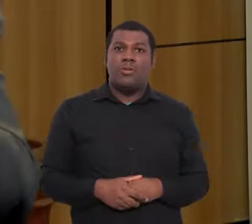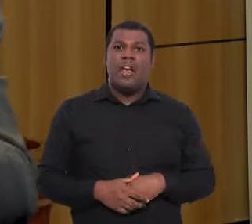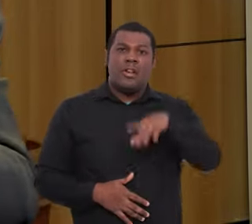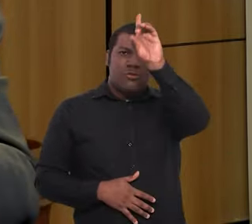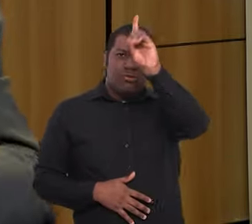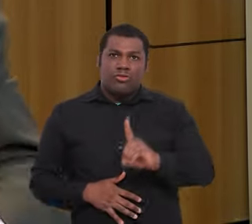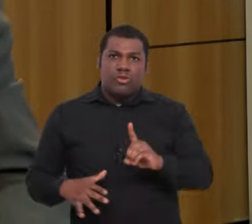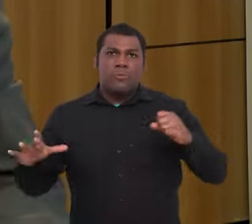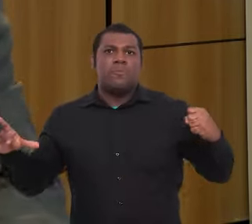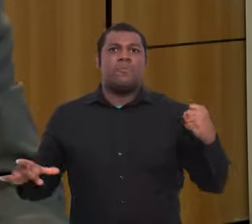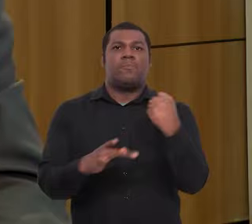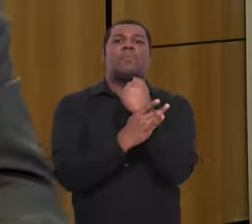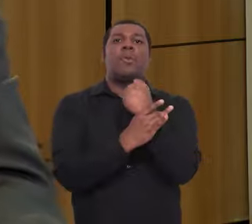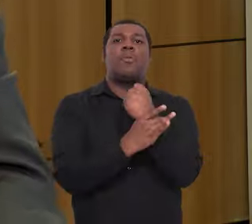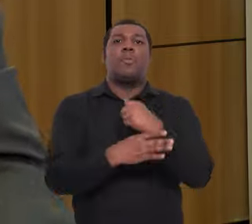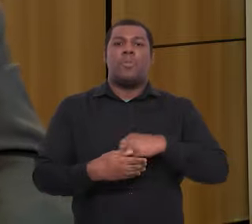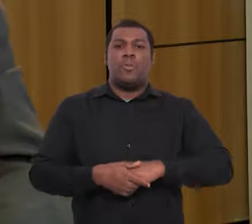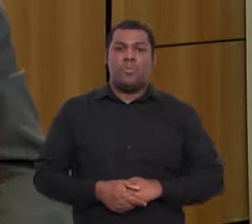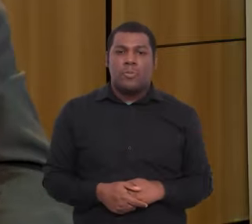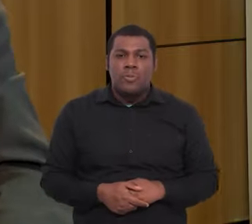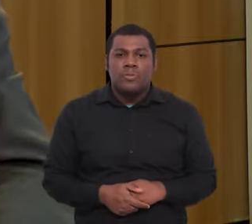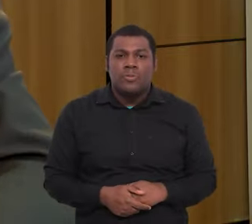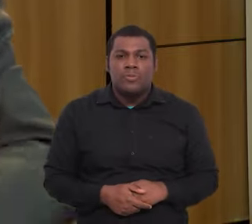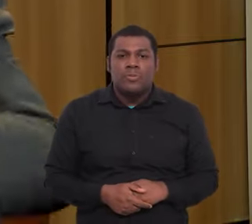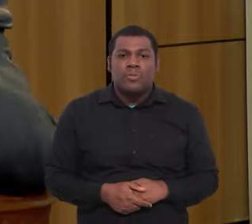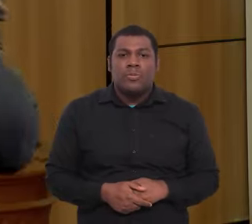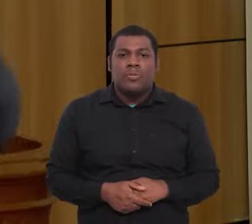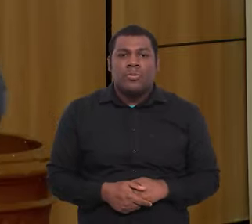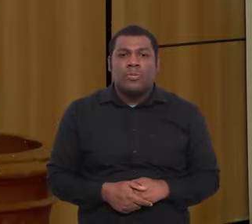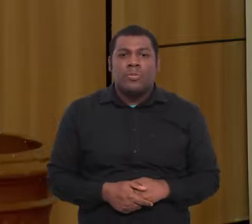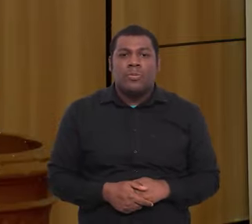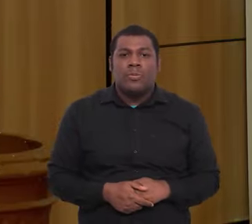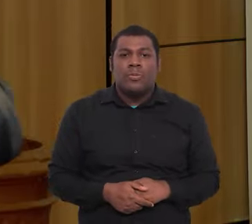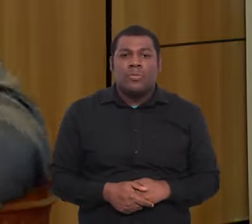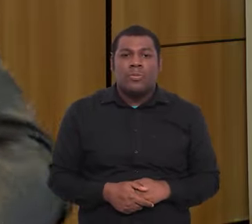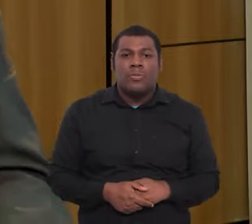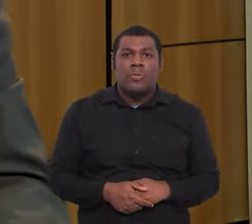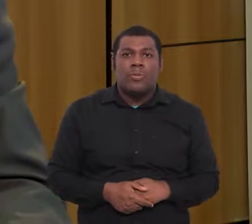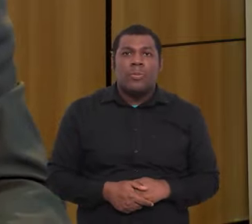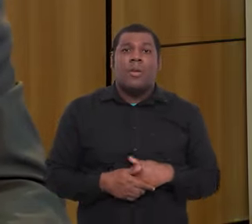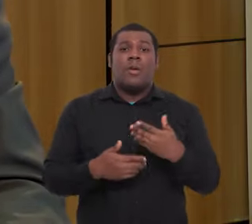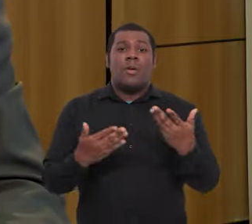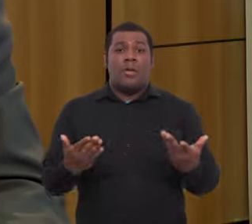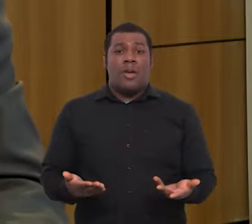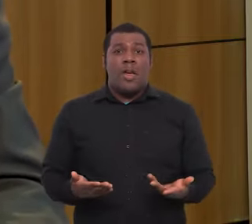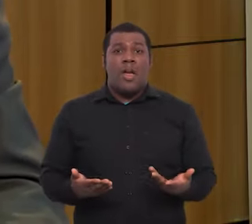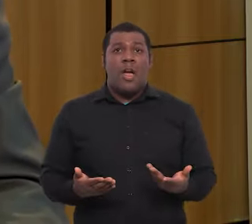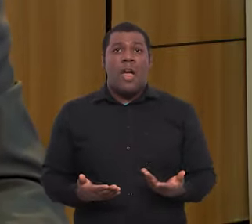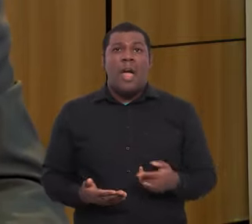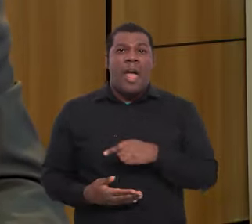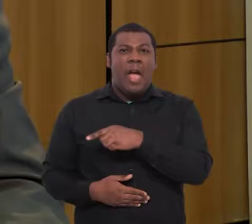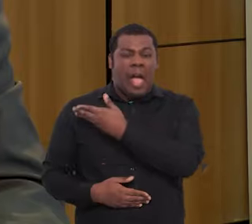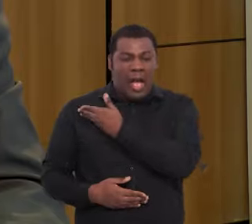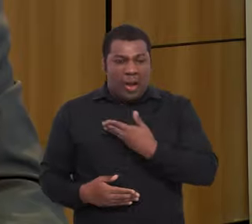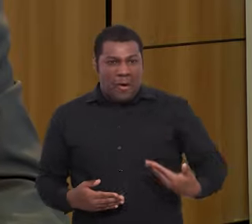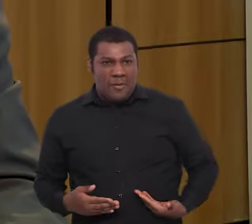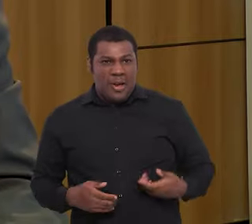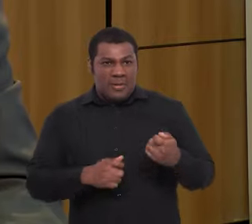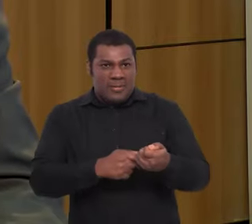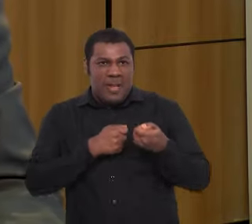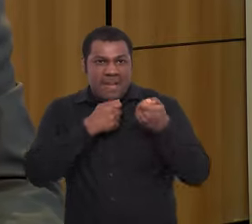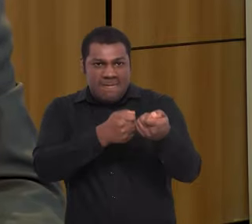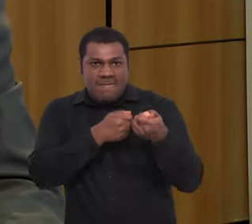a partir daí a negociação Ah mas quer dizer então que vocês vão obrigar a gente se filar os sindicatos não é verdade é outra